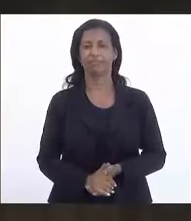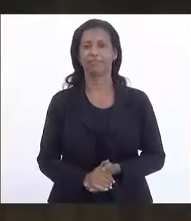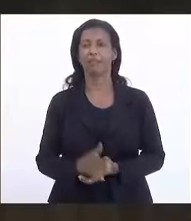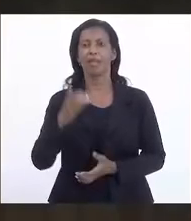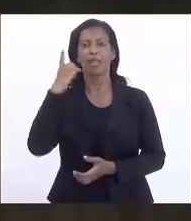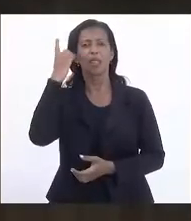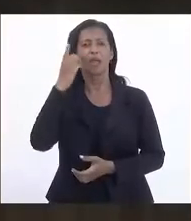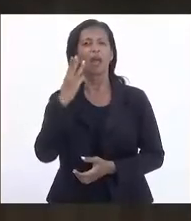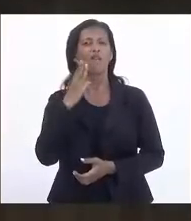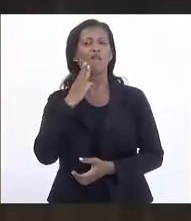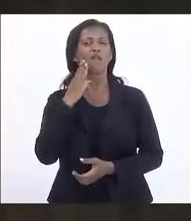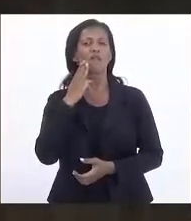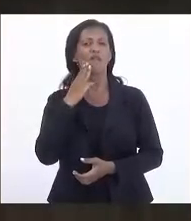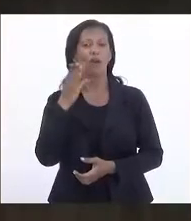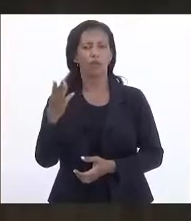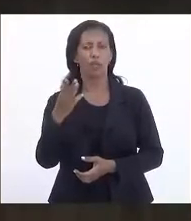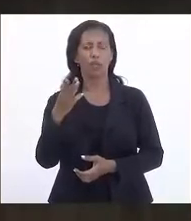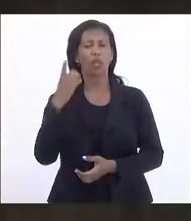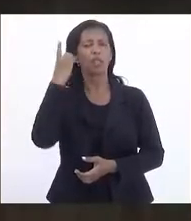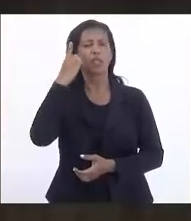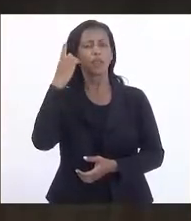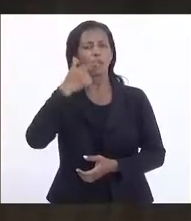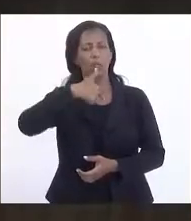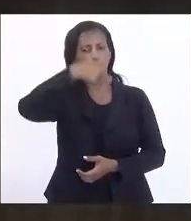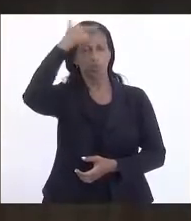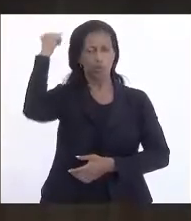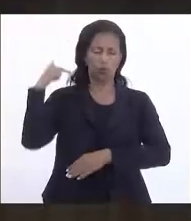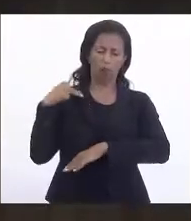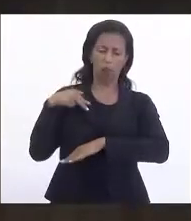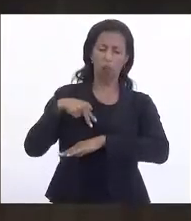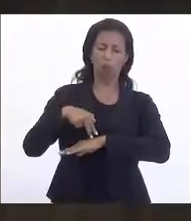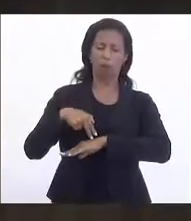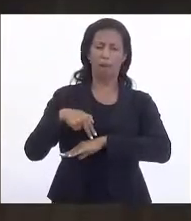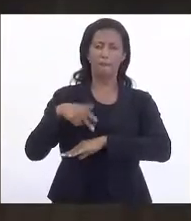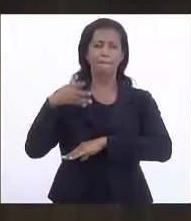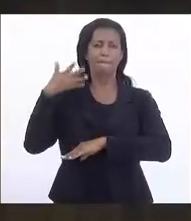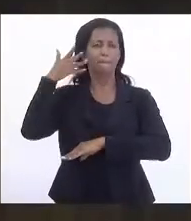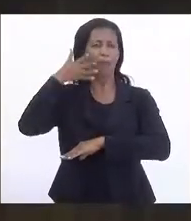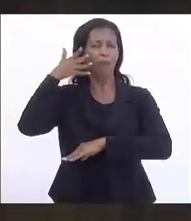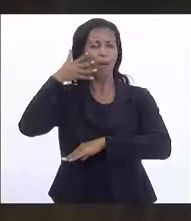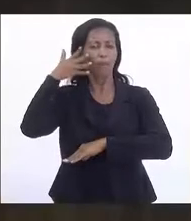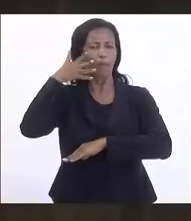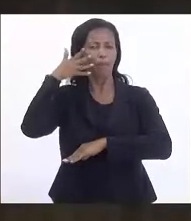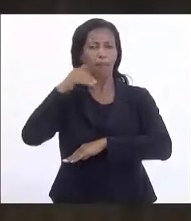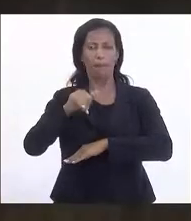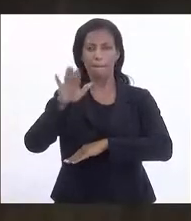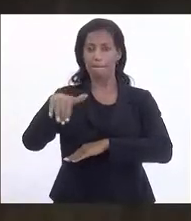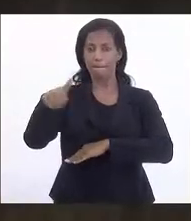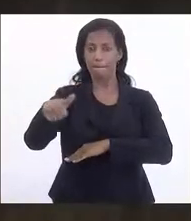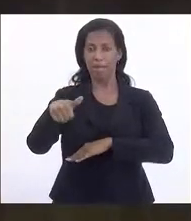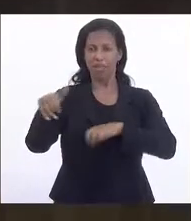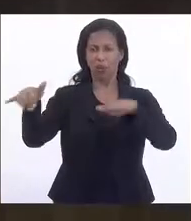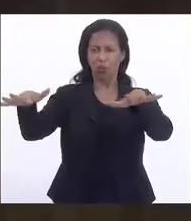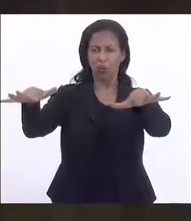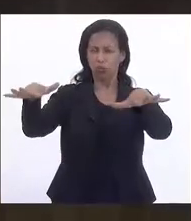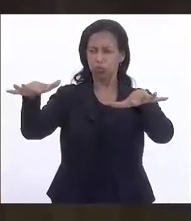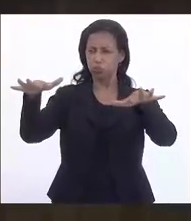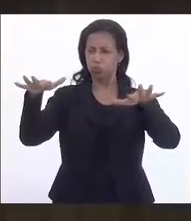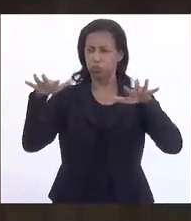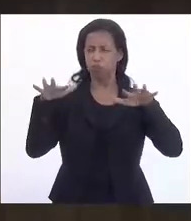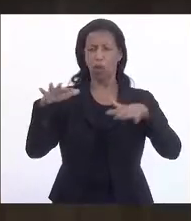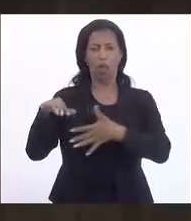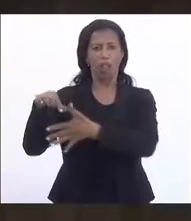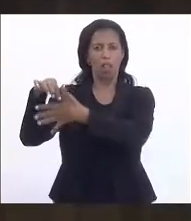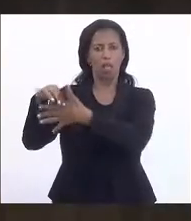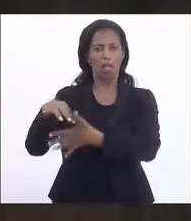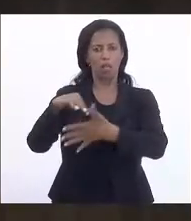lotado... O deputado Luiz Paulo fez um belíssimo discurso na tribuna. Essa plenária estava lotada de líderes